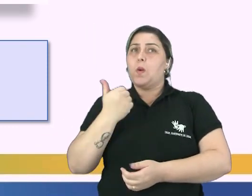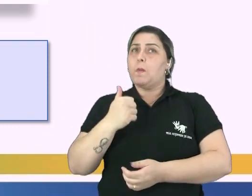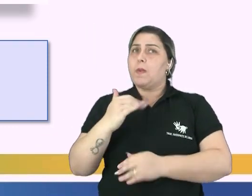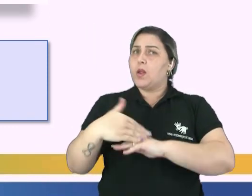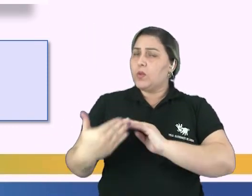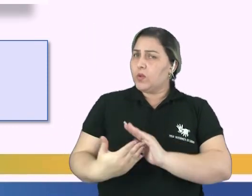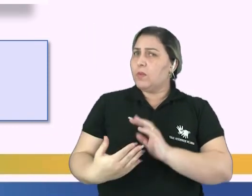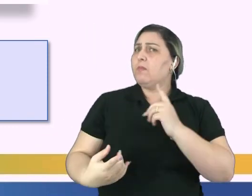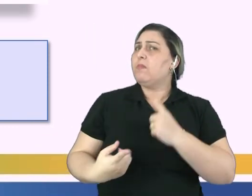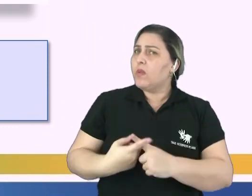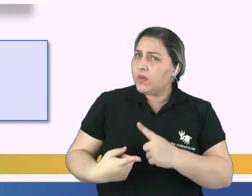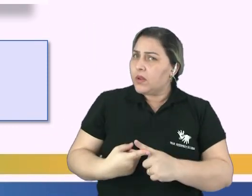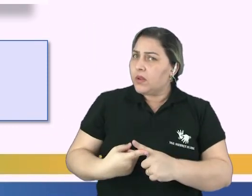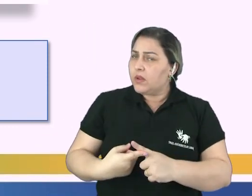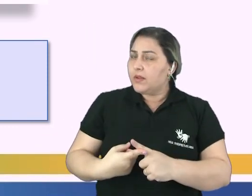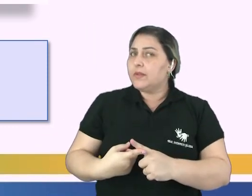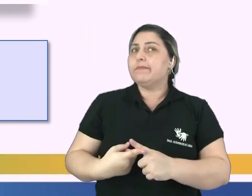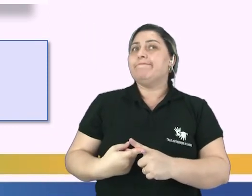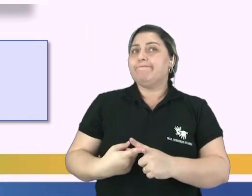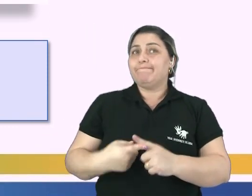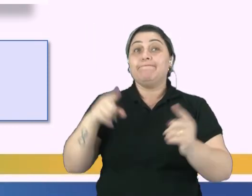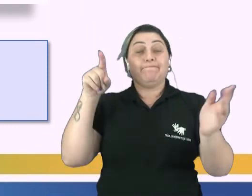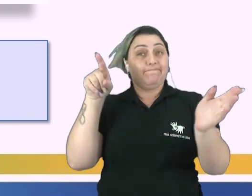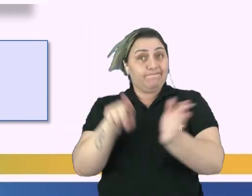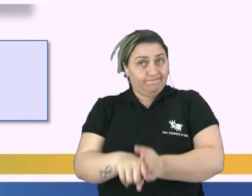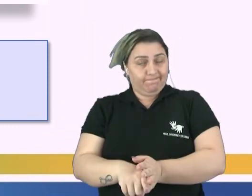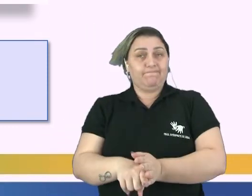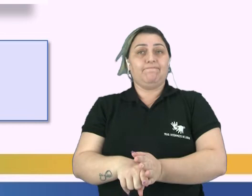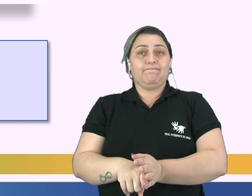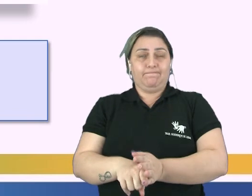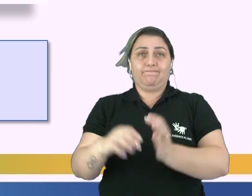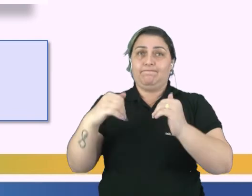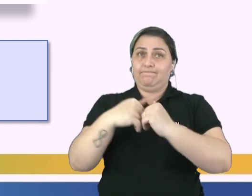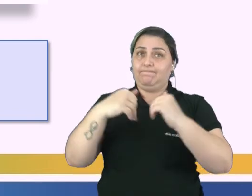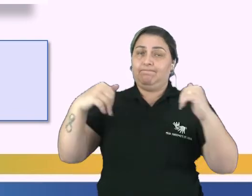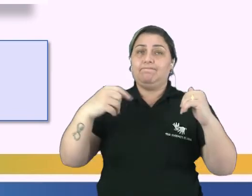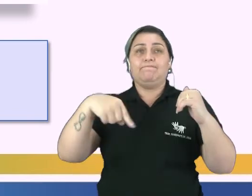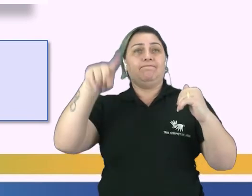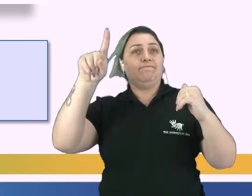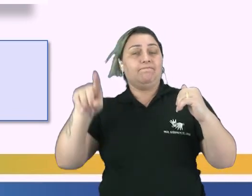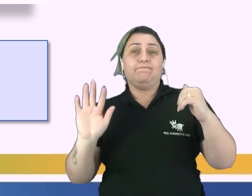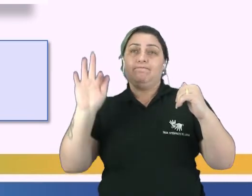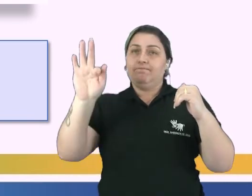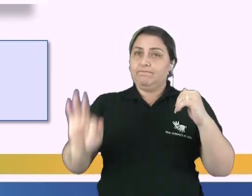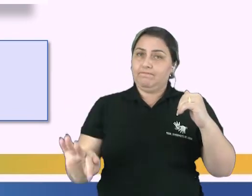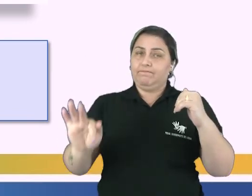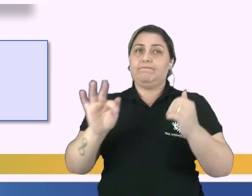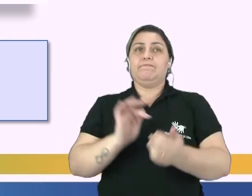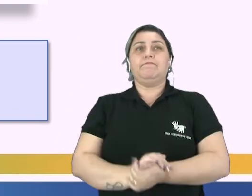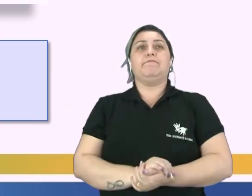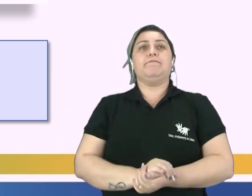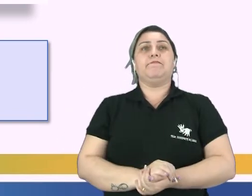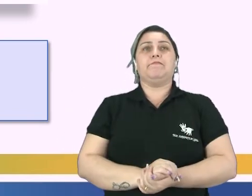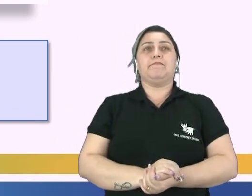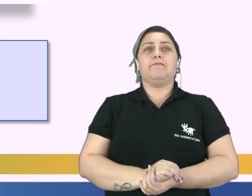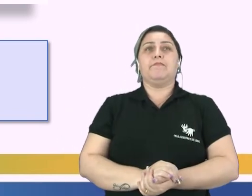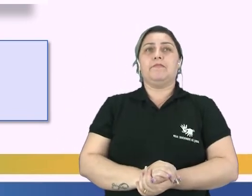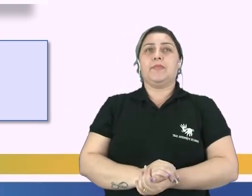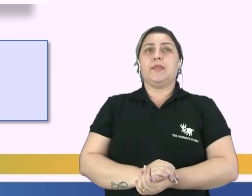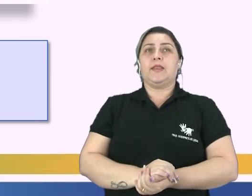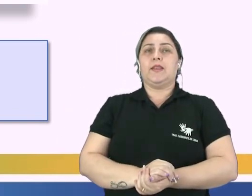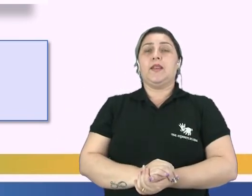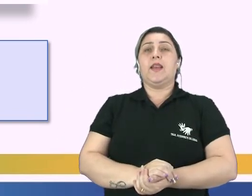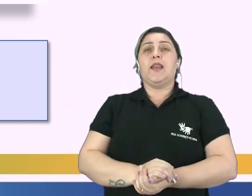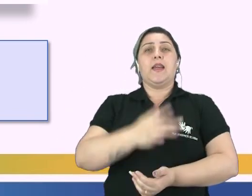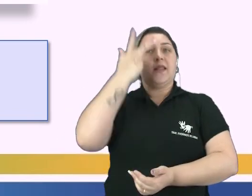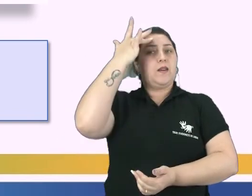tudo. Por quê? Né, uma pergunta, então é separado. E no fim de frase, coloca acento. Tá? Aí ele